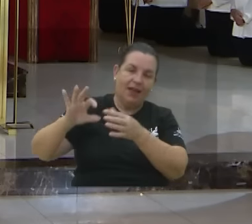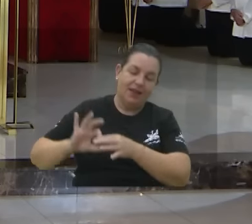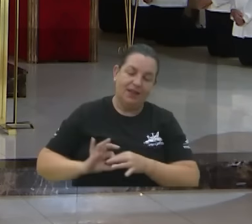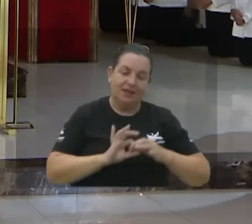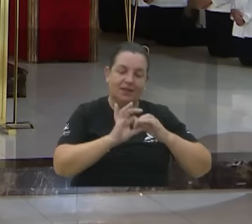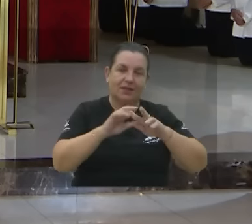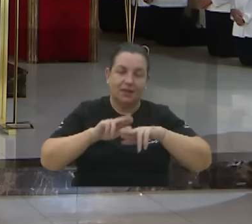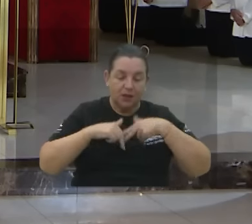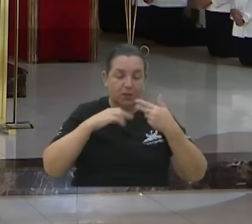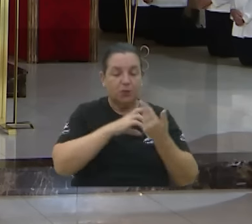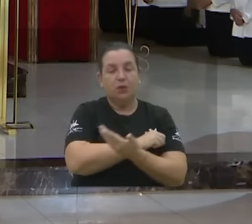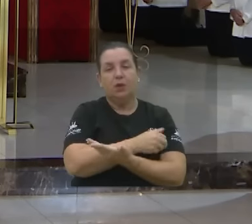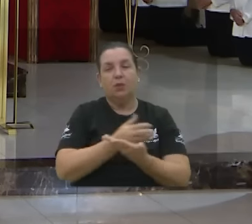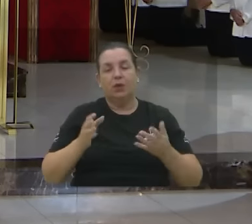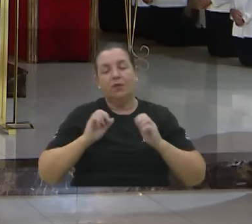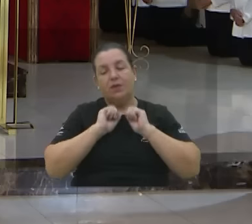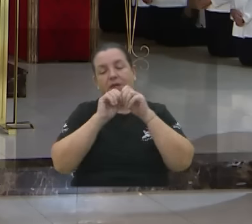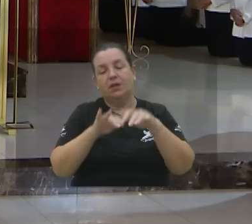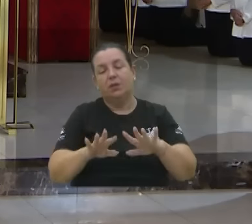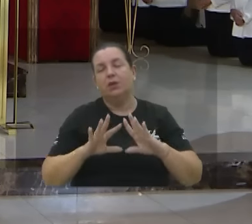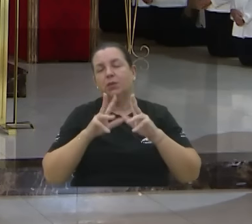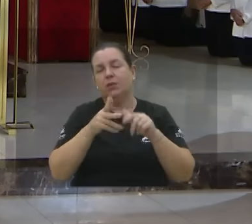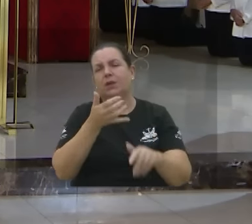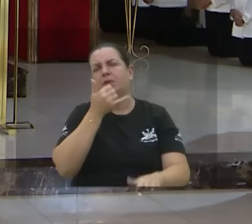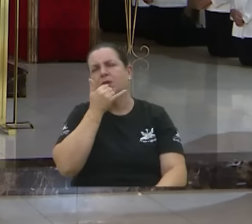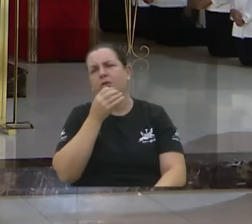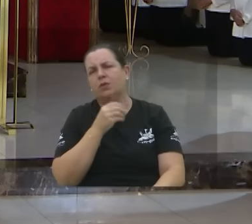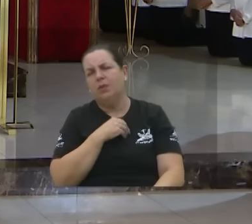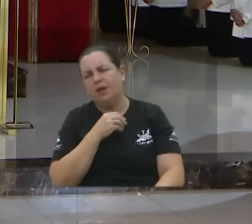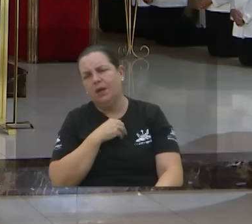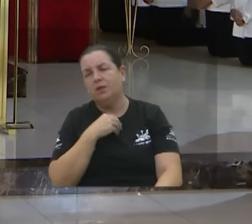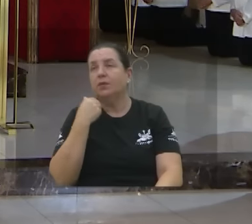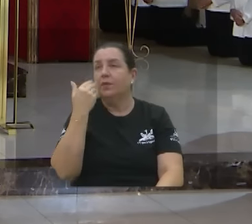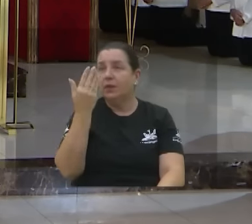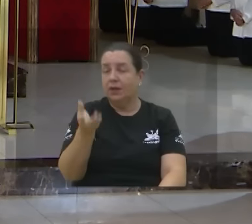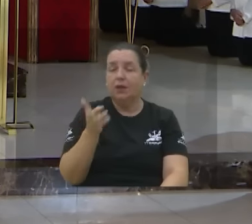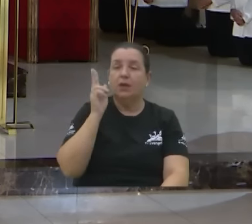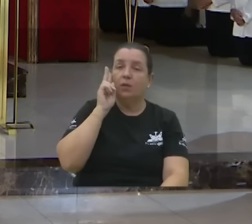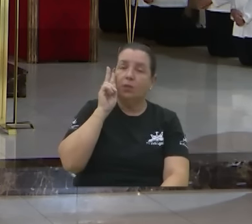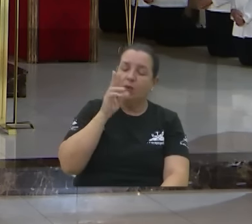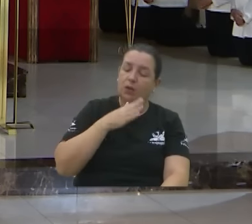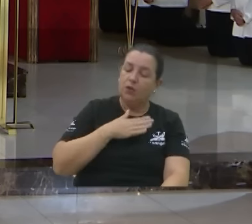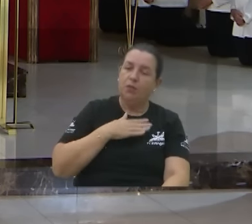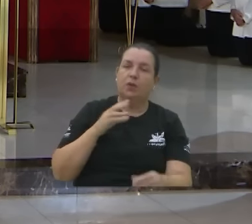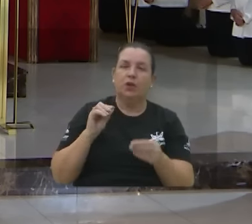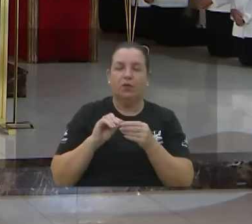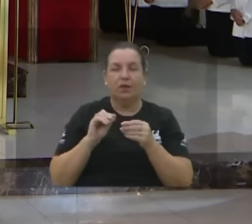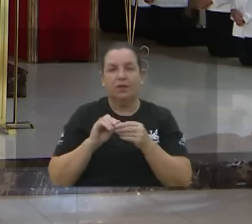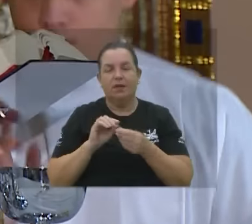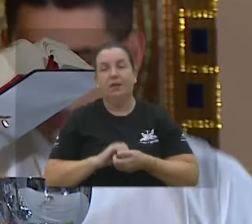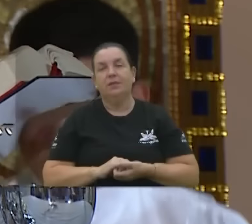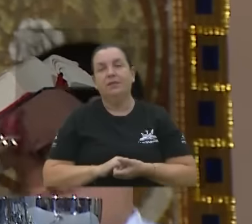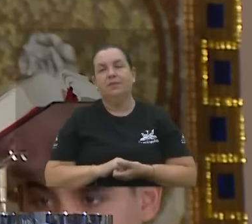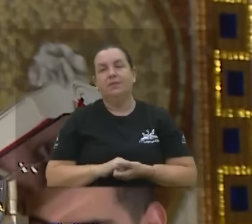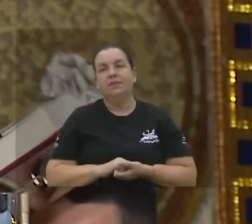aliança, que será derramado por vós e por todos para a remissão dos pecados. Fazei isto em memória de